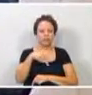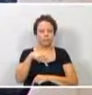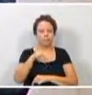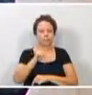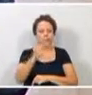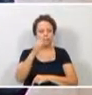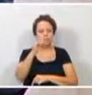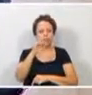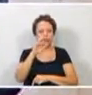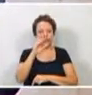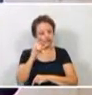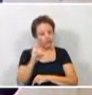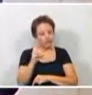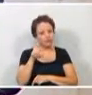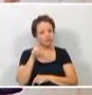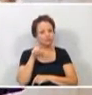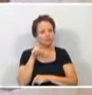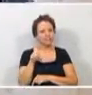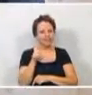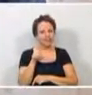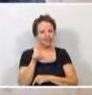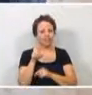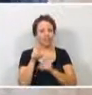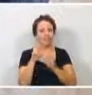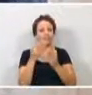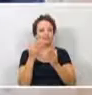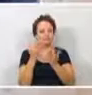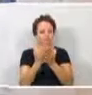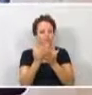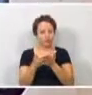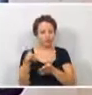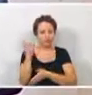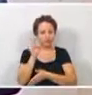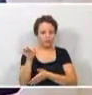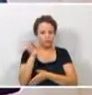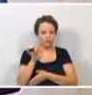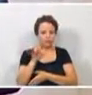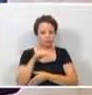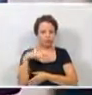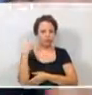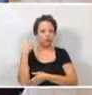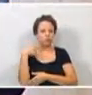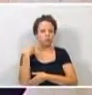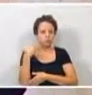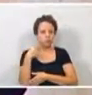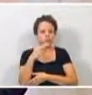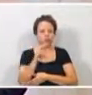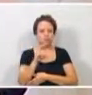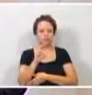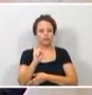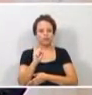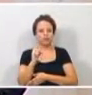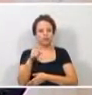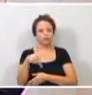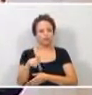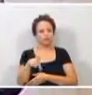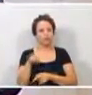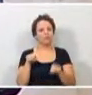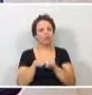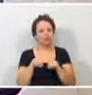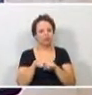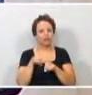que, coincidentemente, além de ser estudante de Direito da Universidade de São Paulo, da USP, é suplente de vereadora pelo